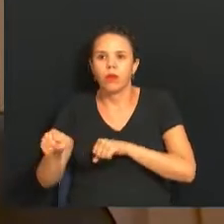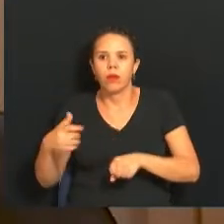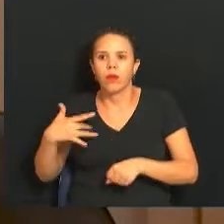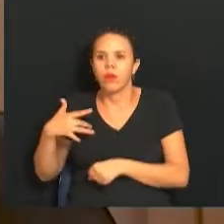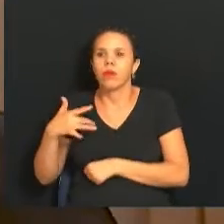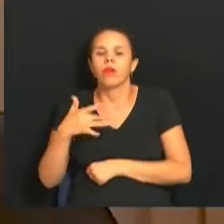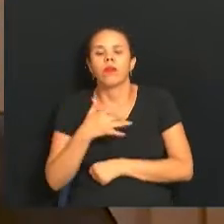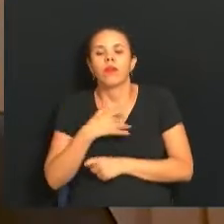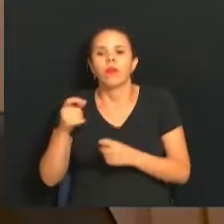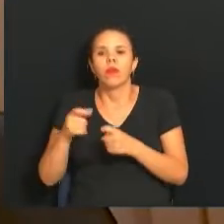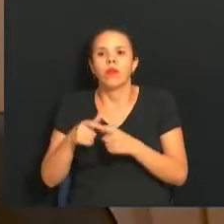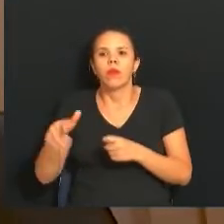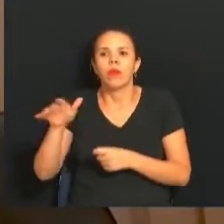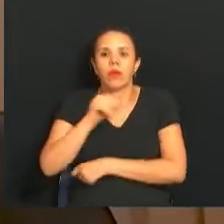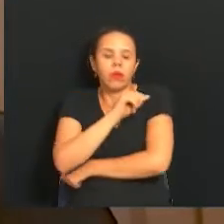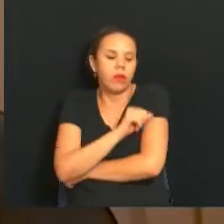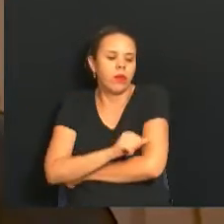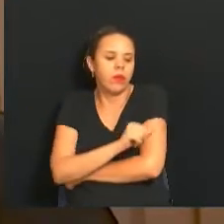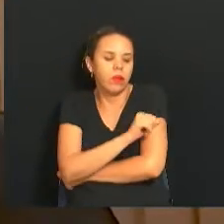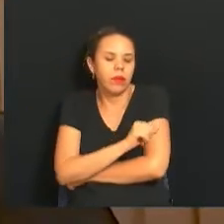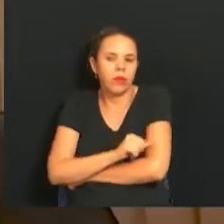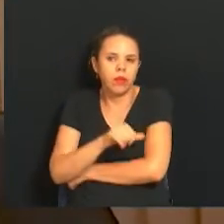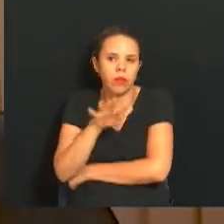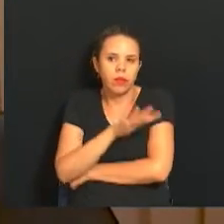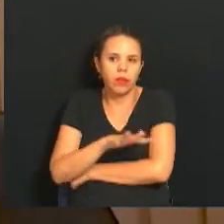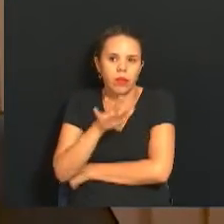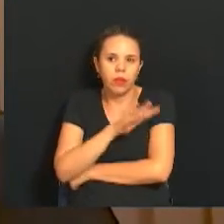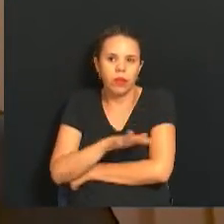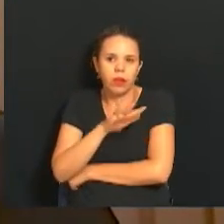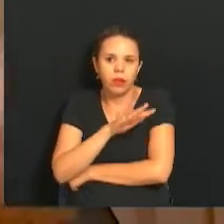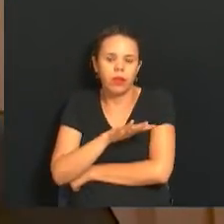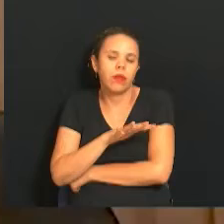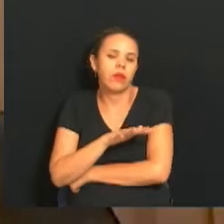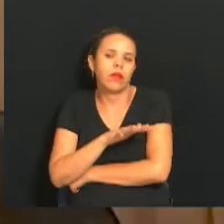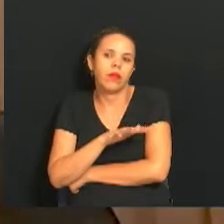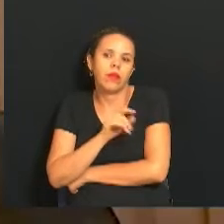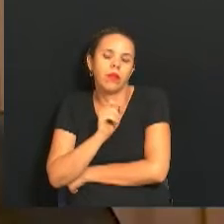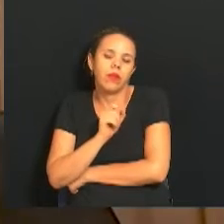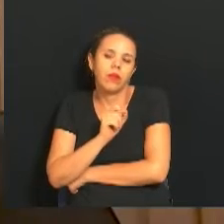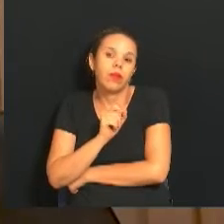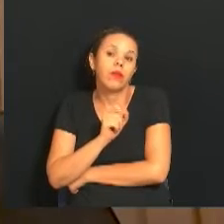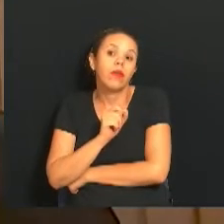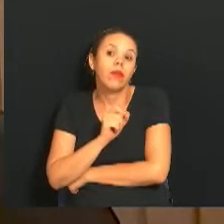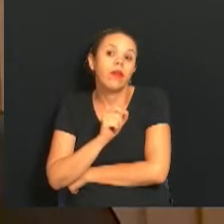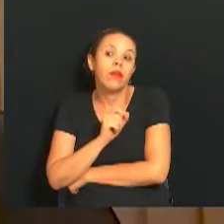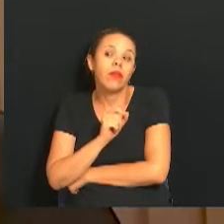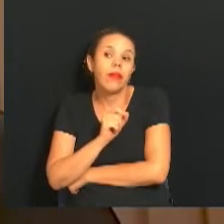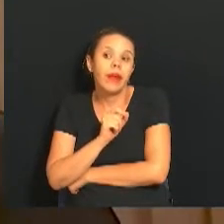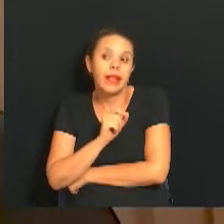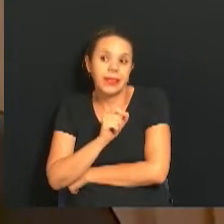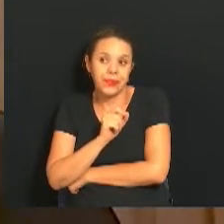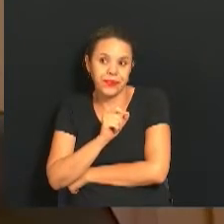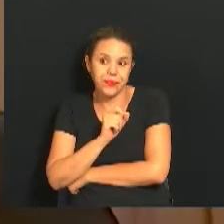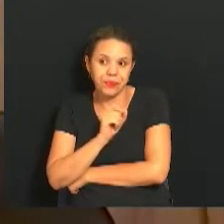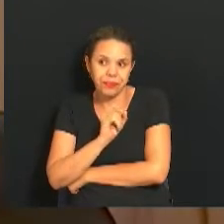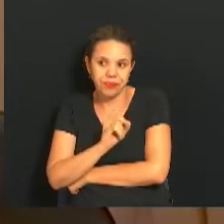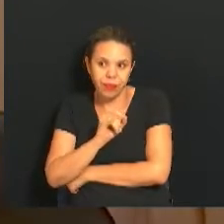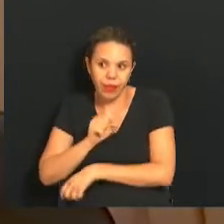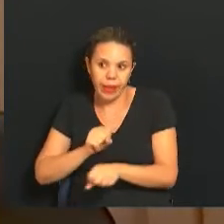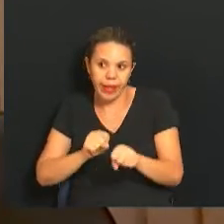entre médicos, enfermeiros e outros agentes, que eles se